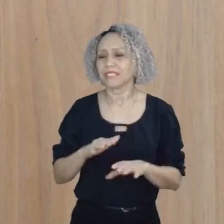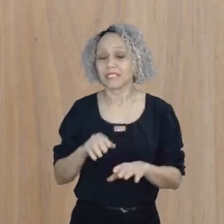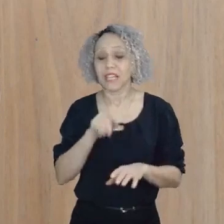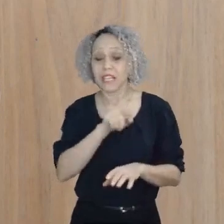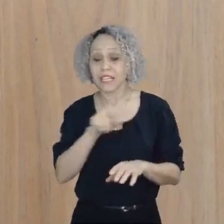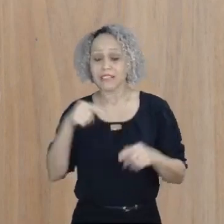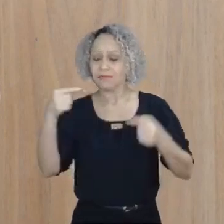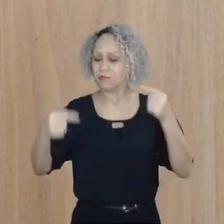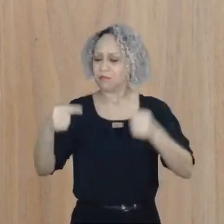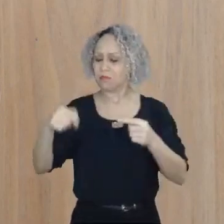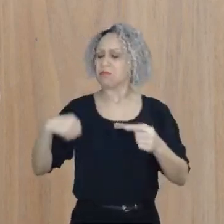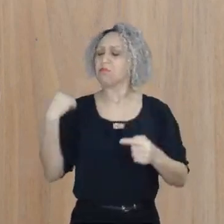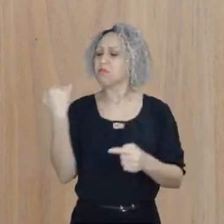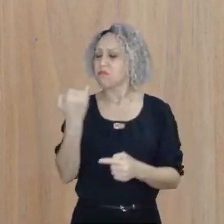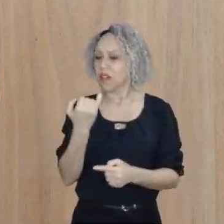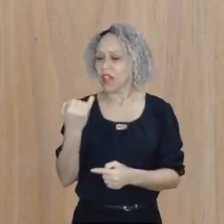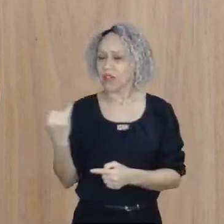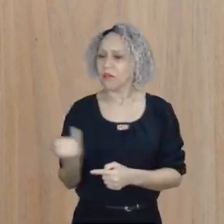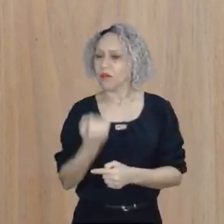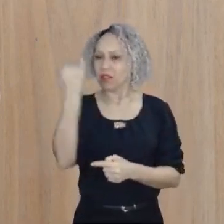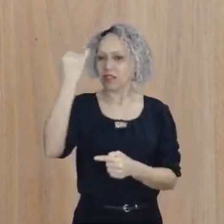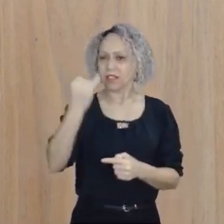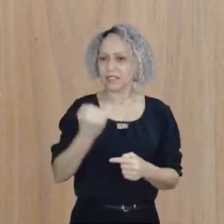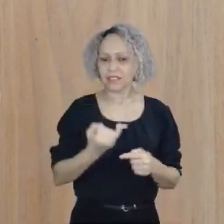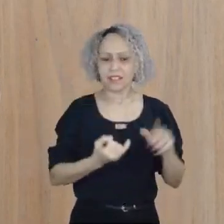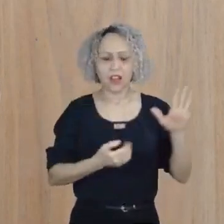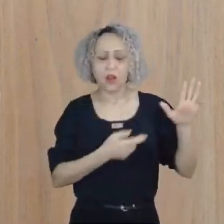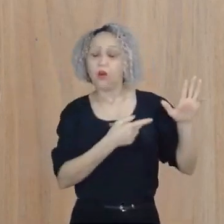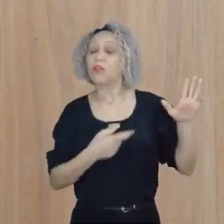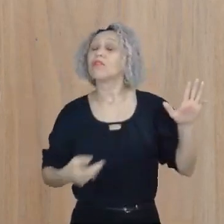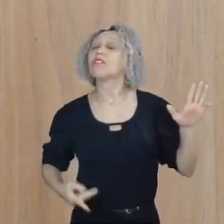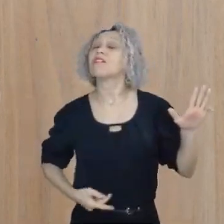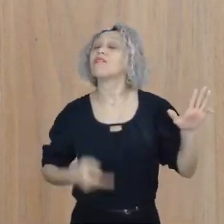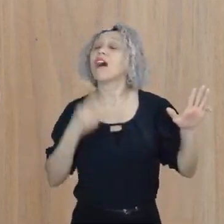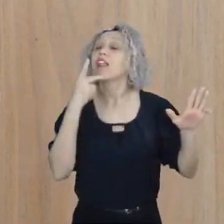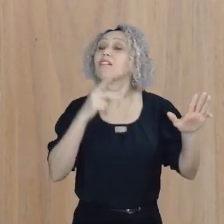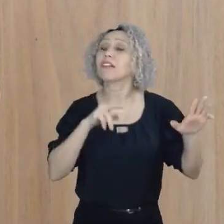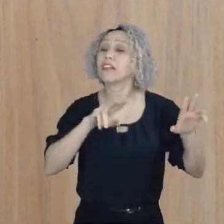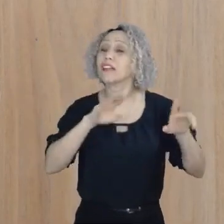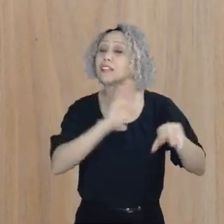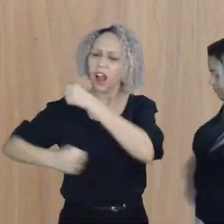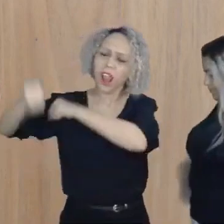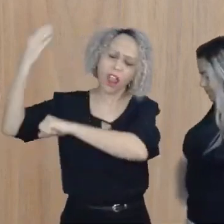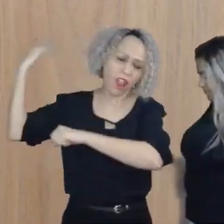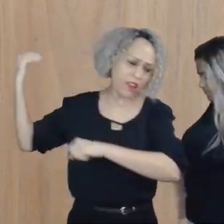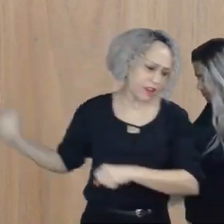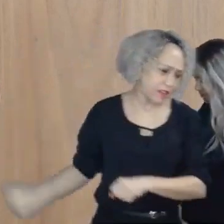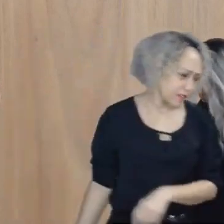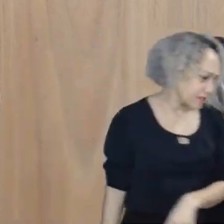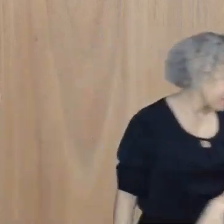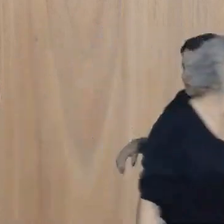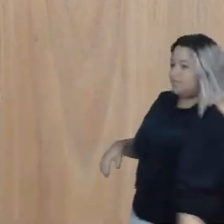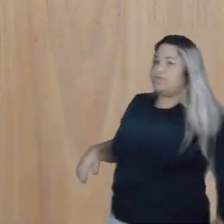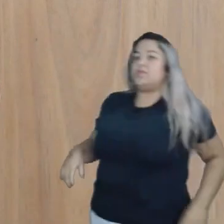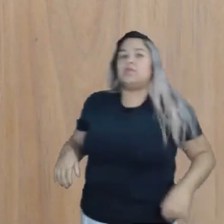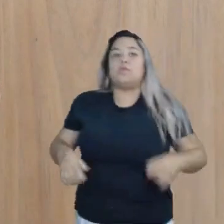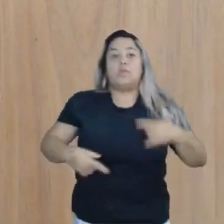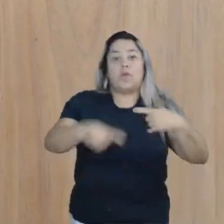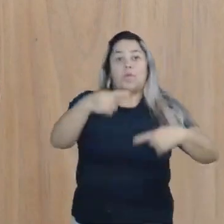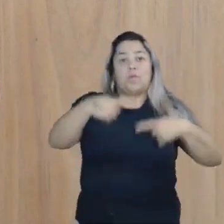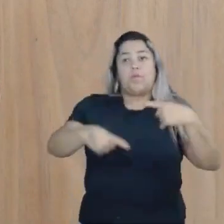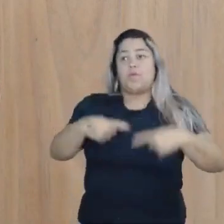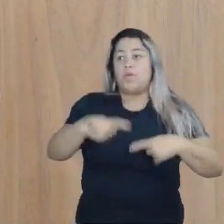como mote da sua posse o Brasil do futuro, e não dá para você discutir um Brasil do futuro sem falar com a juventude. Não dá para pensar uma política